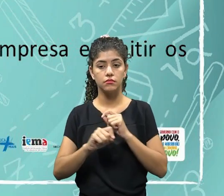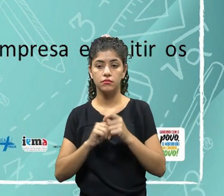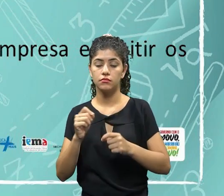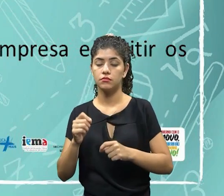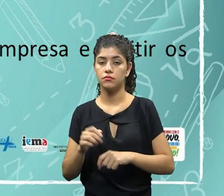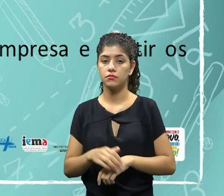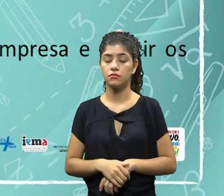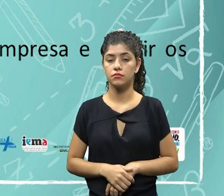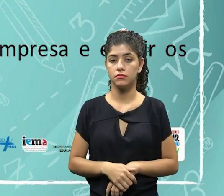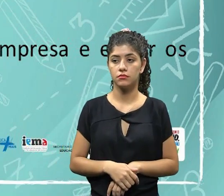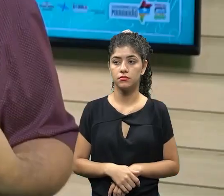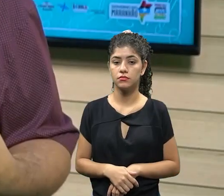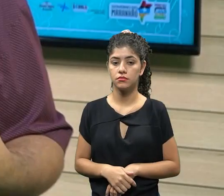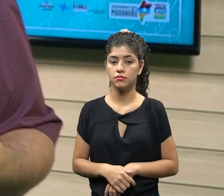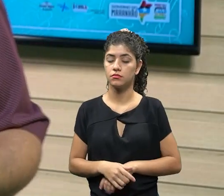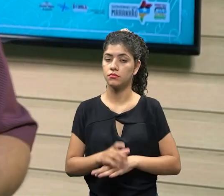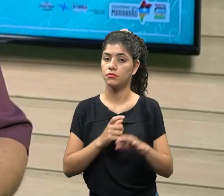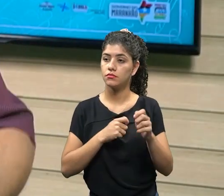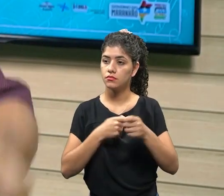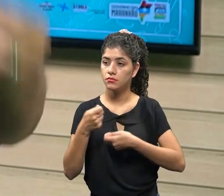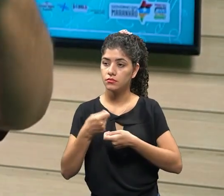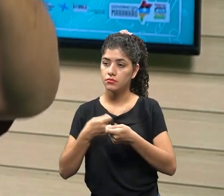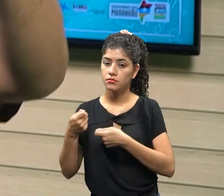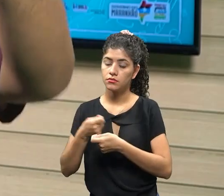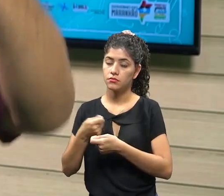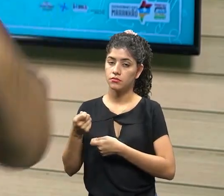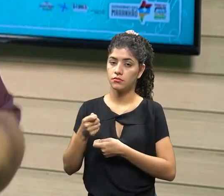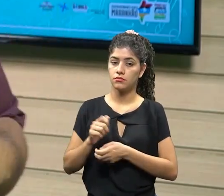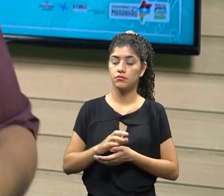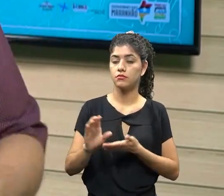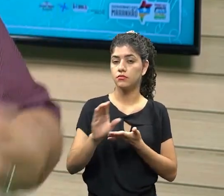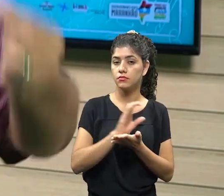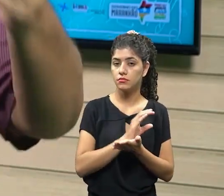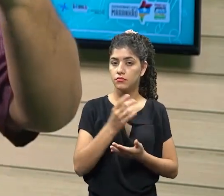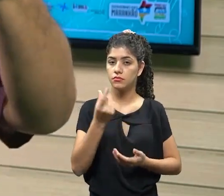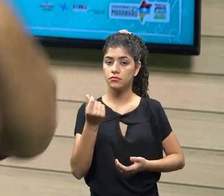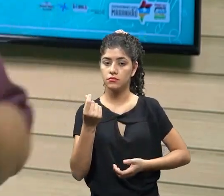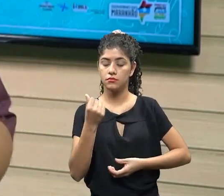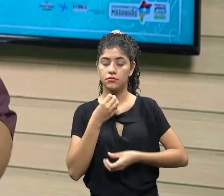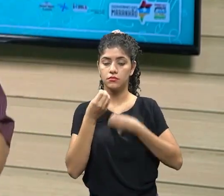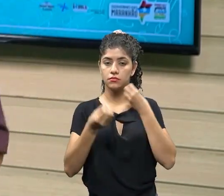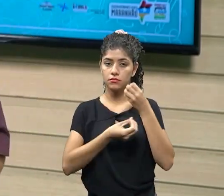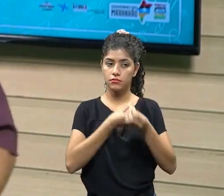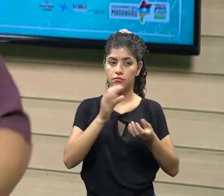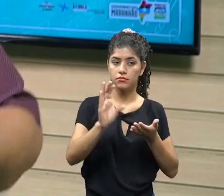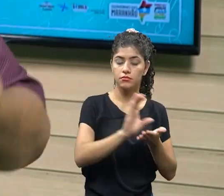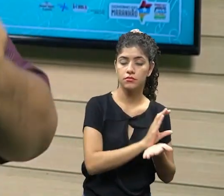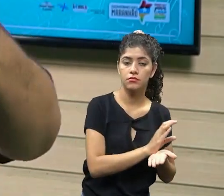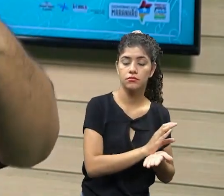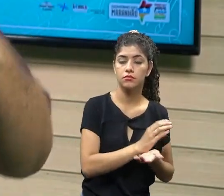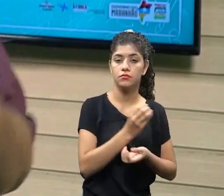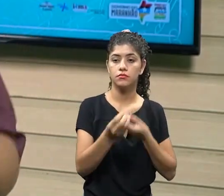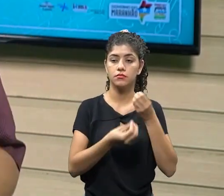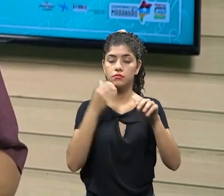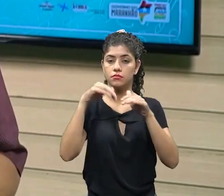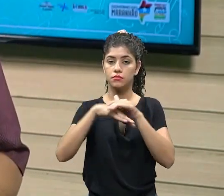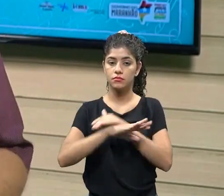controlar o recebimento de dinheiro, como esse dinheiro está entrando, como eu vou guardar, como eu